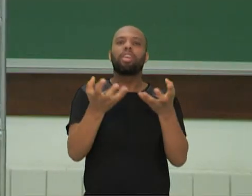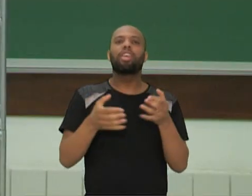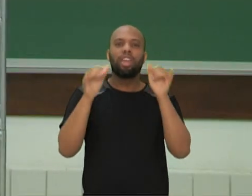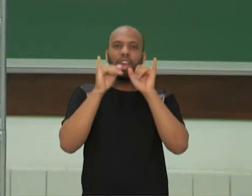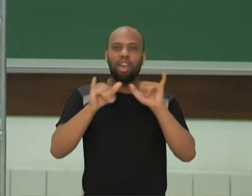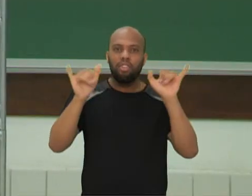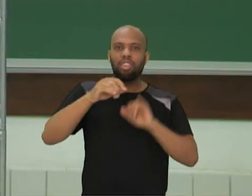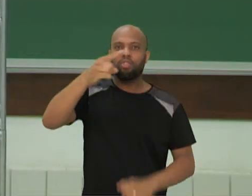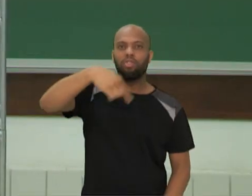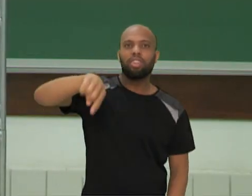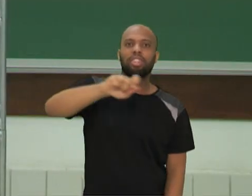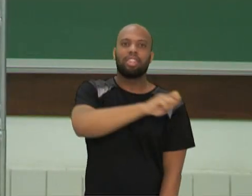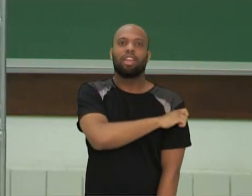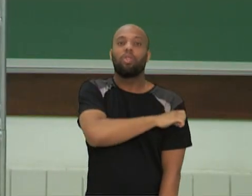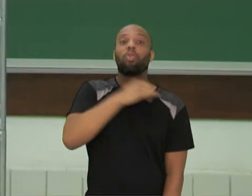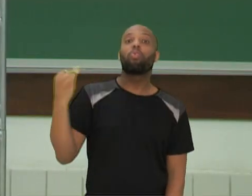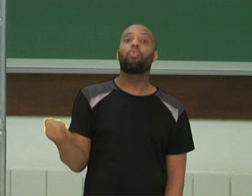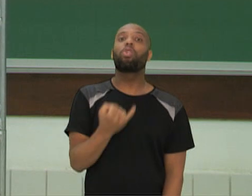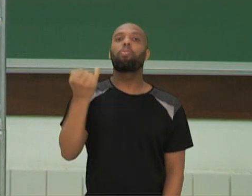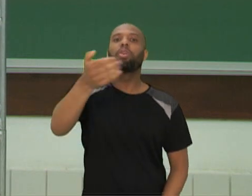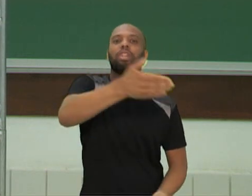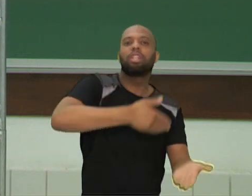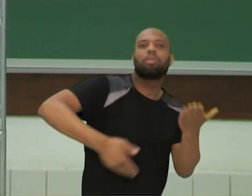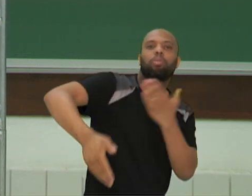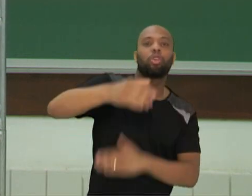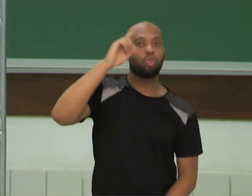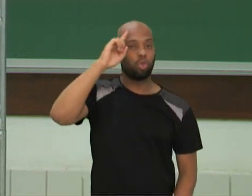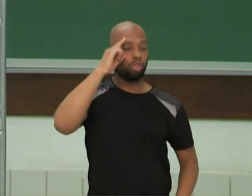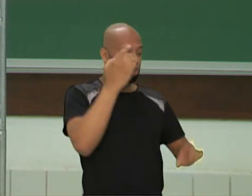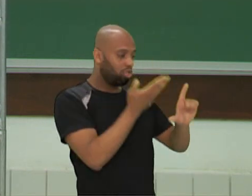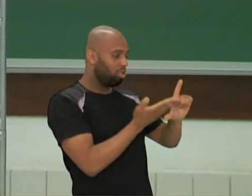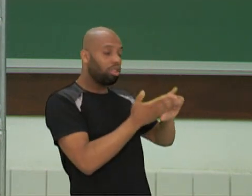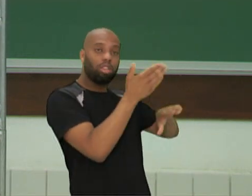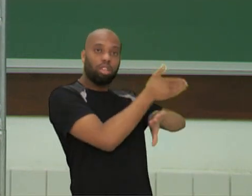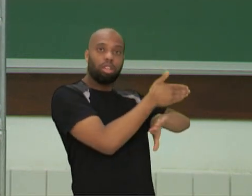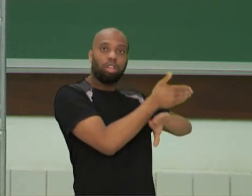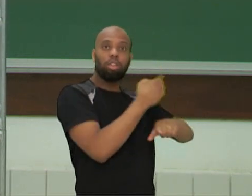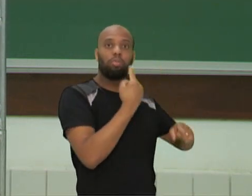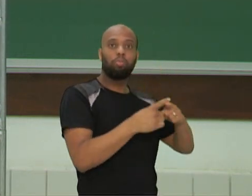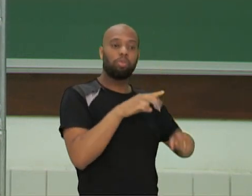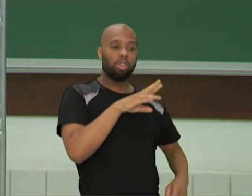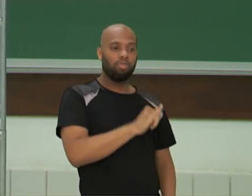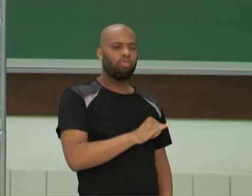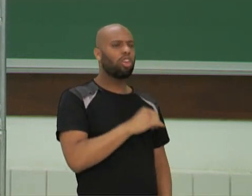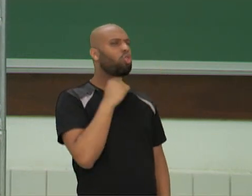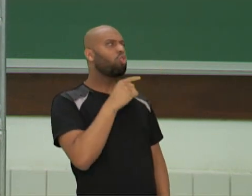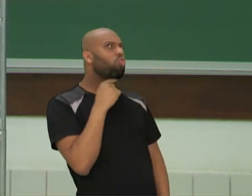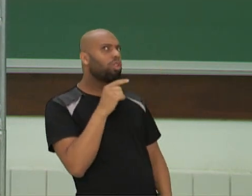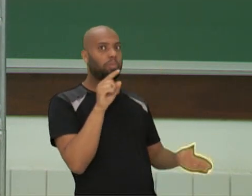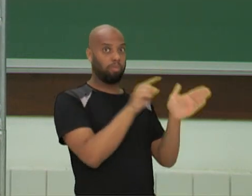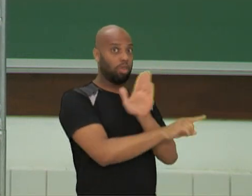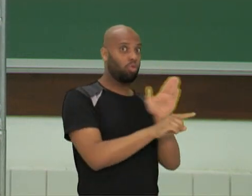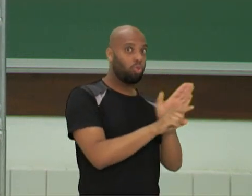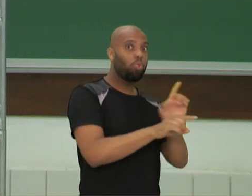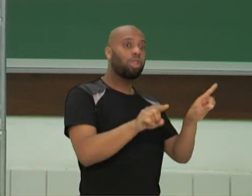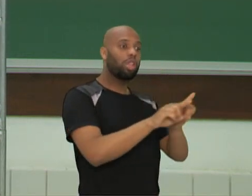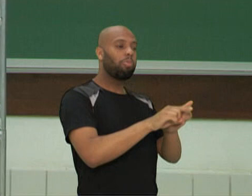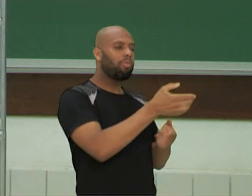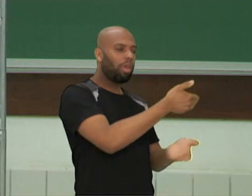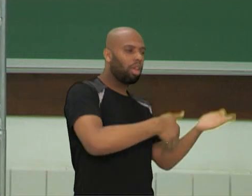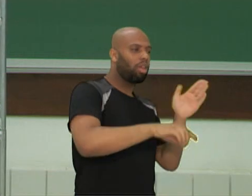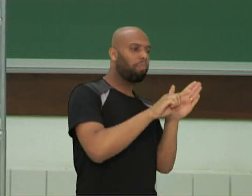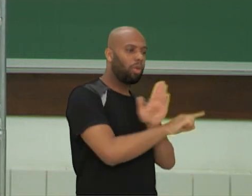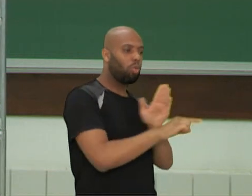você, estudante, a importância da interação diária no Google Classroom. É lá que você vai sanar as suas dúvidas, vai interagir com o seu